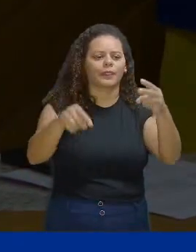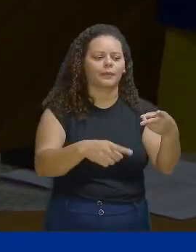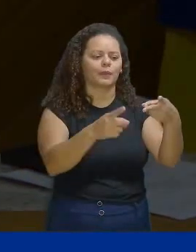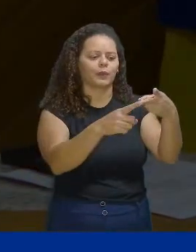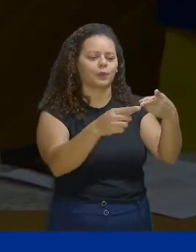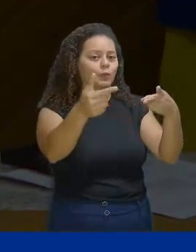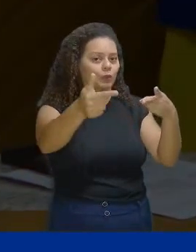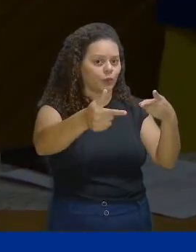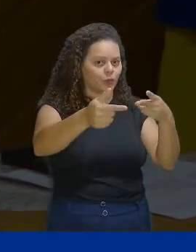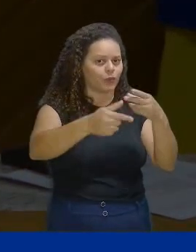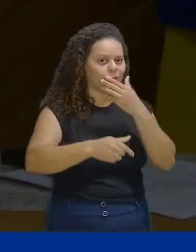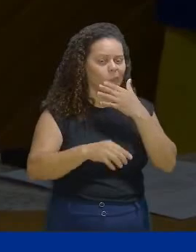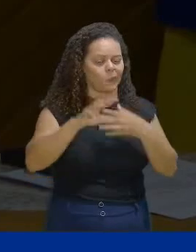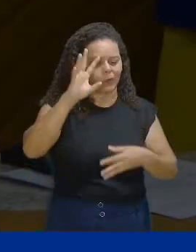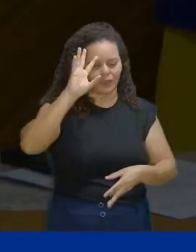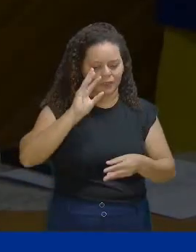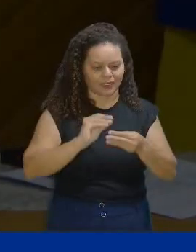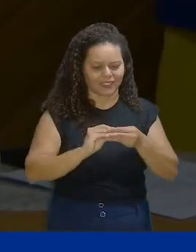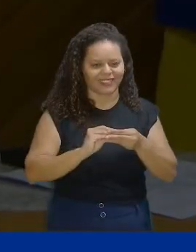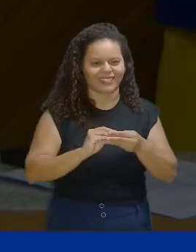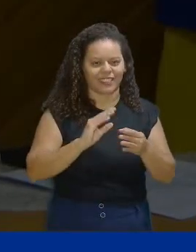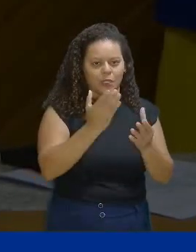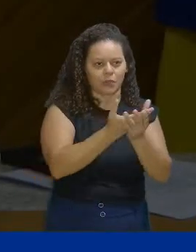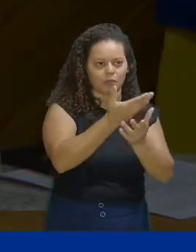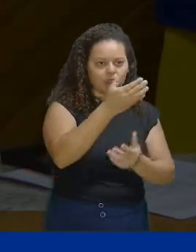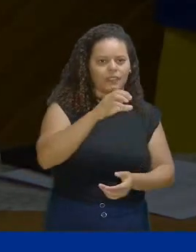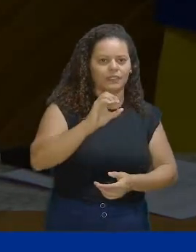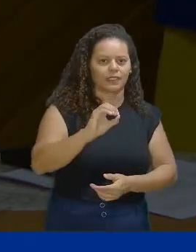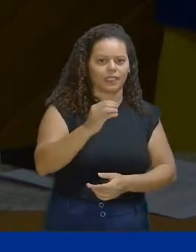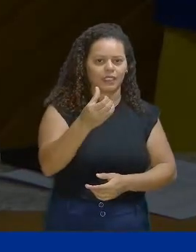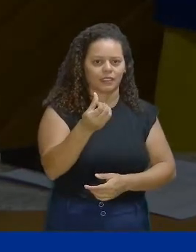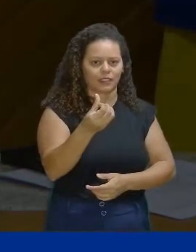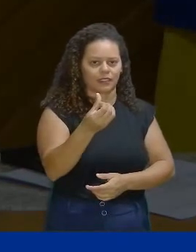tentar simplificar para os colegas, é o processo administrativo